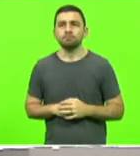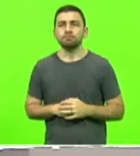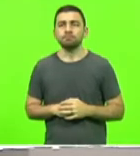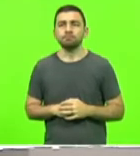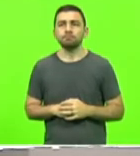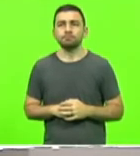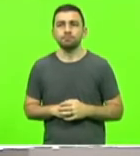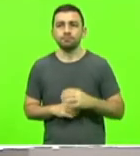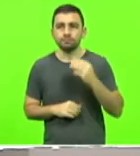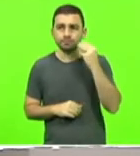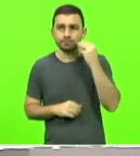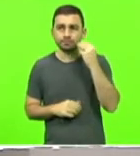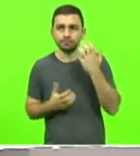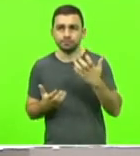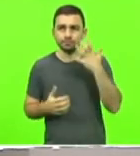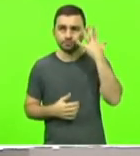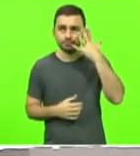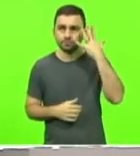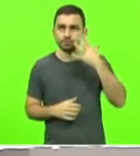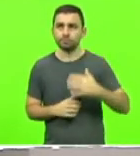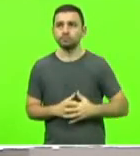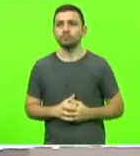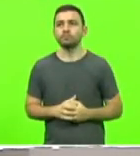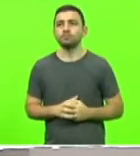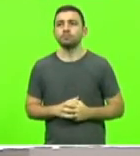Deputada Marlene também quer fazer uso da palavra.